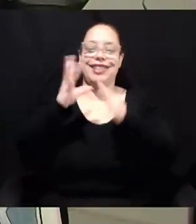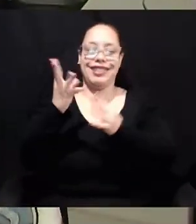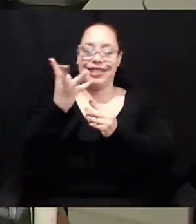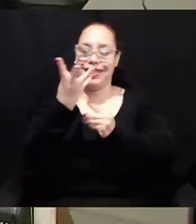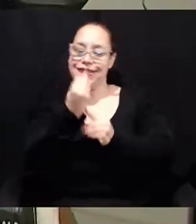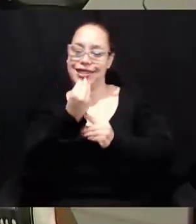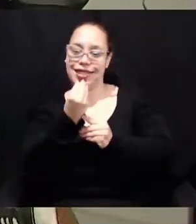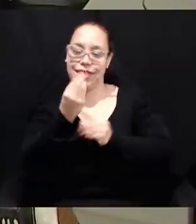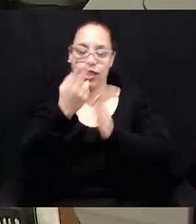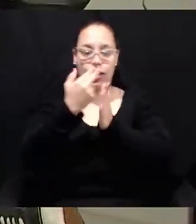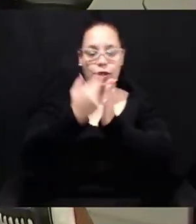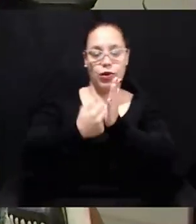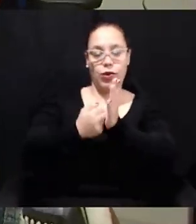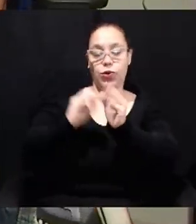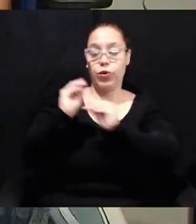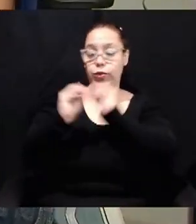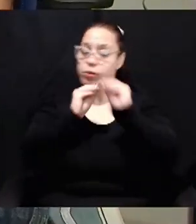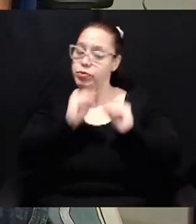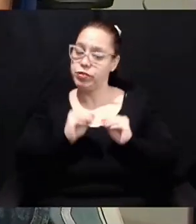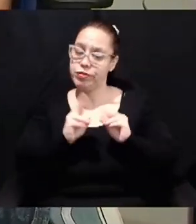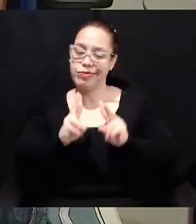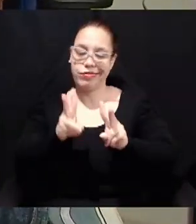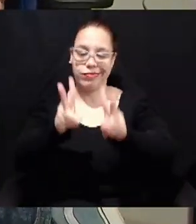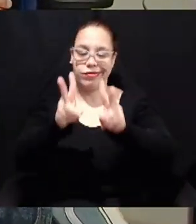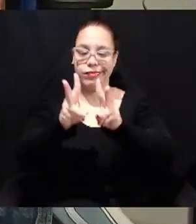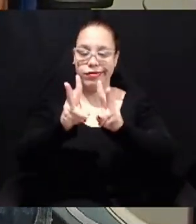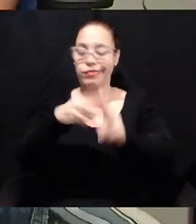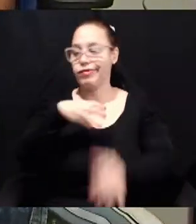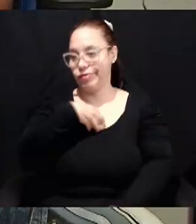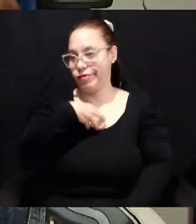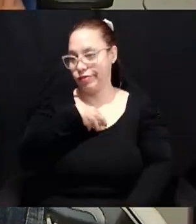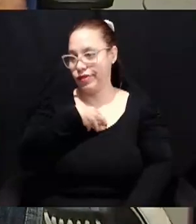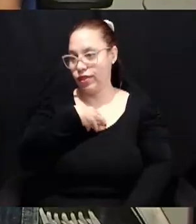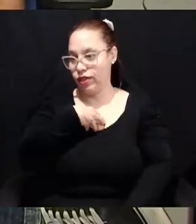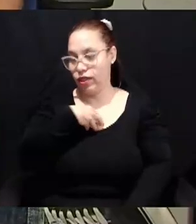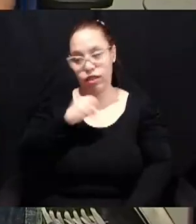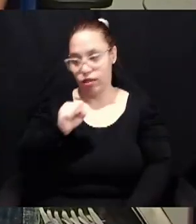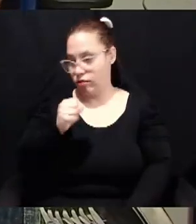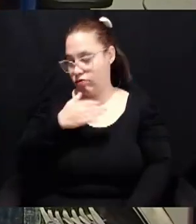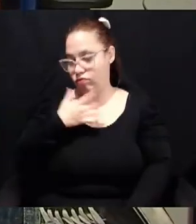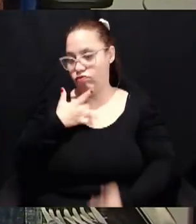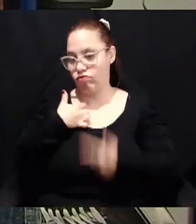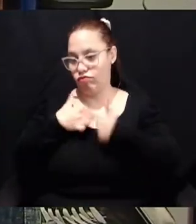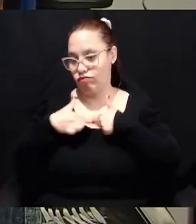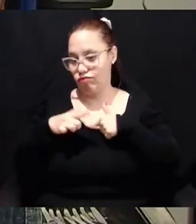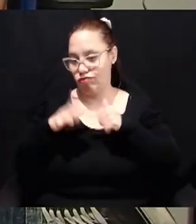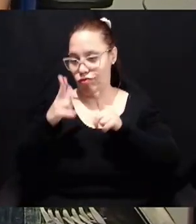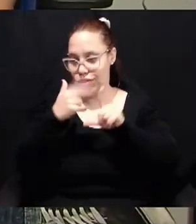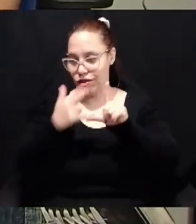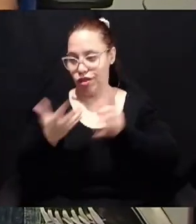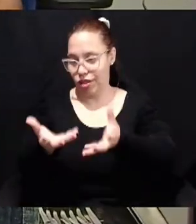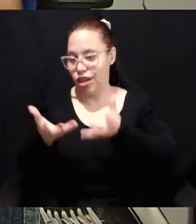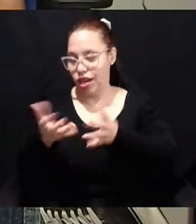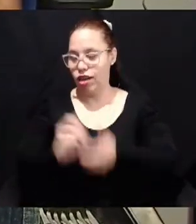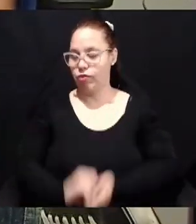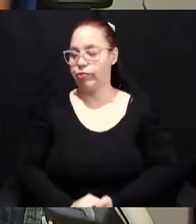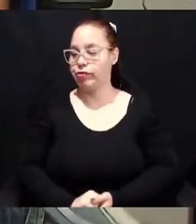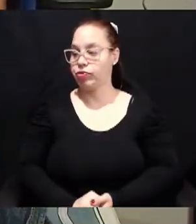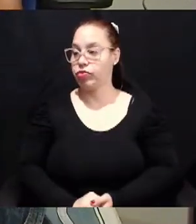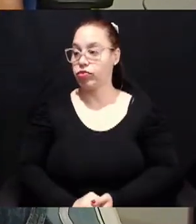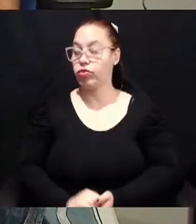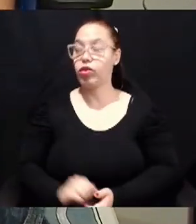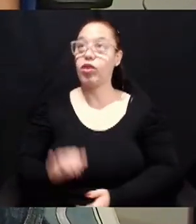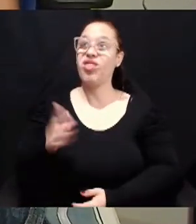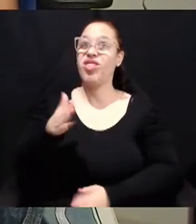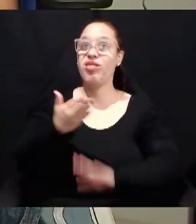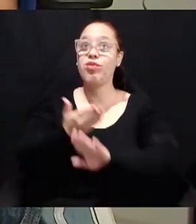desenhar. E sempre foi uma coisa que fazia parte de mim, assim, de querer criar, de desenhar e tal. Eu fiquei um tempo afastado